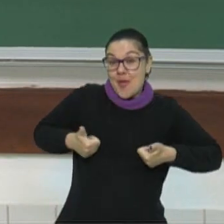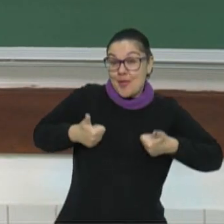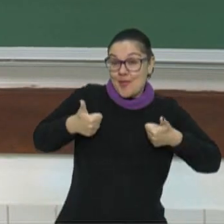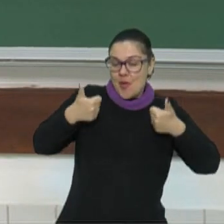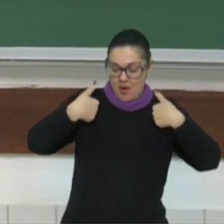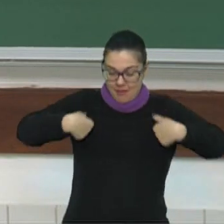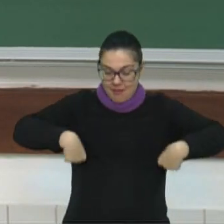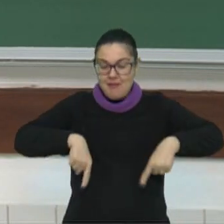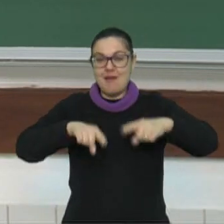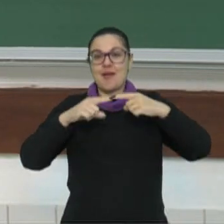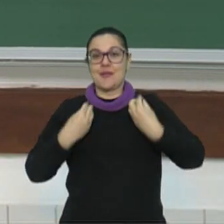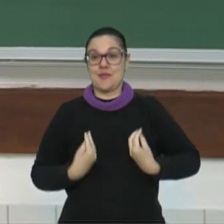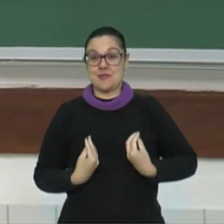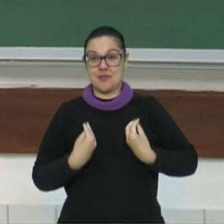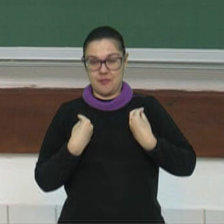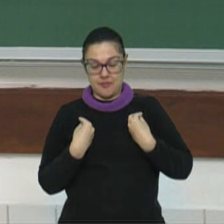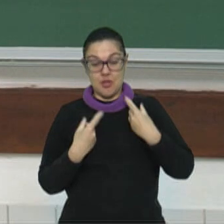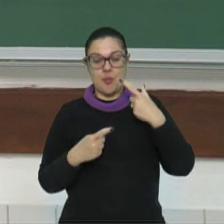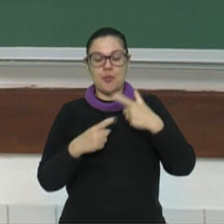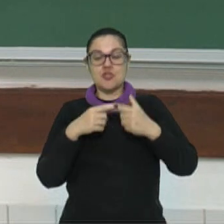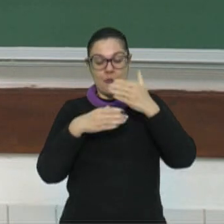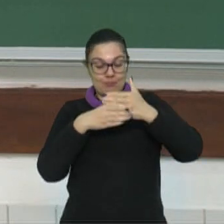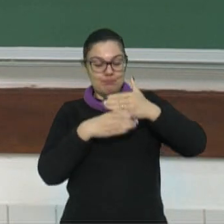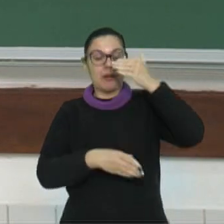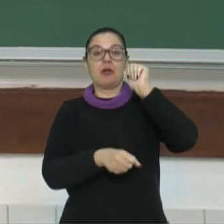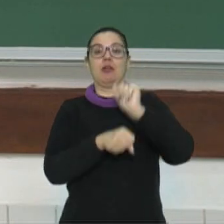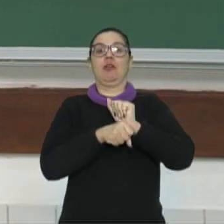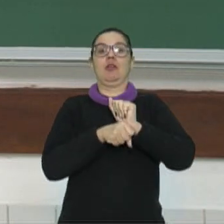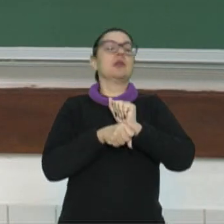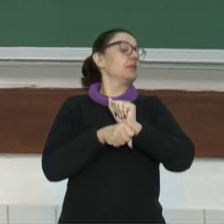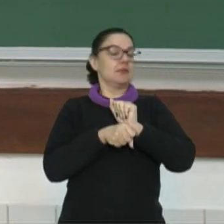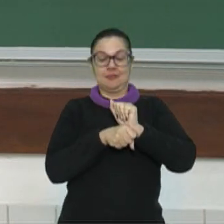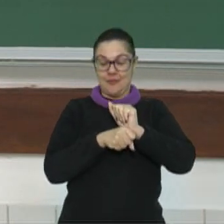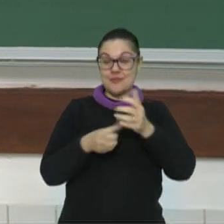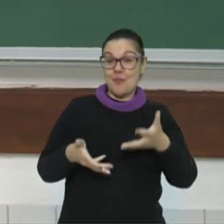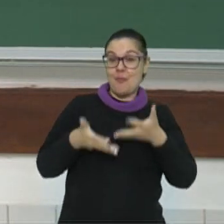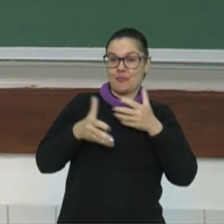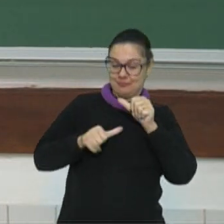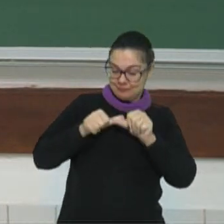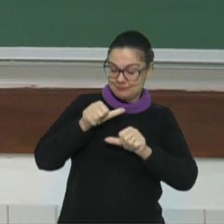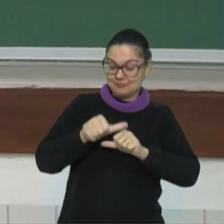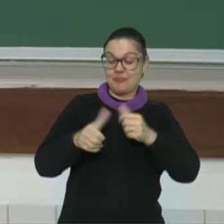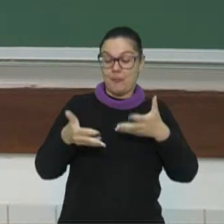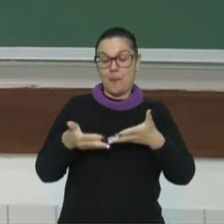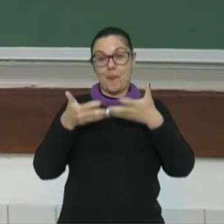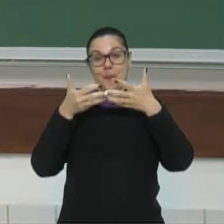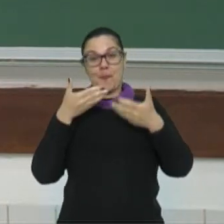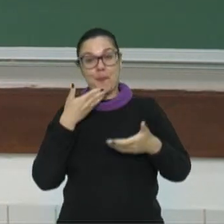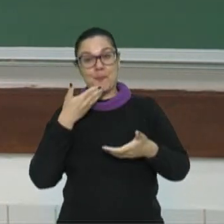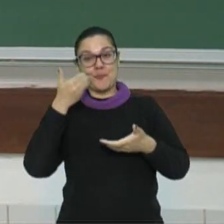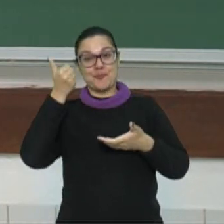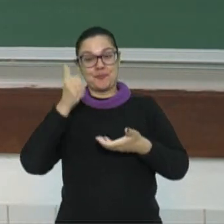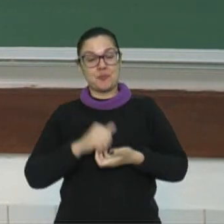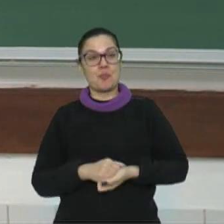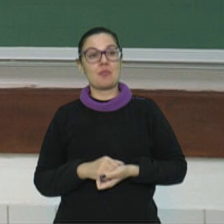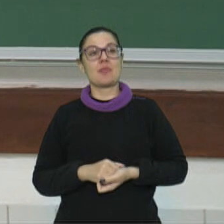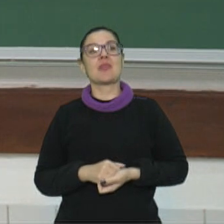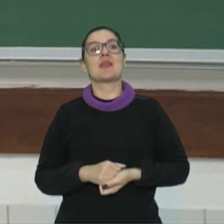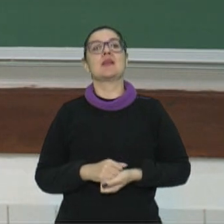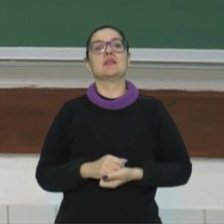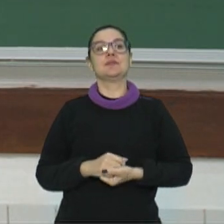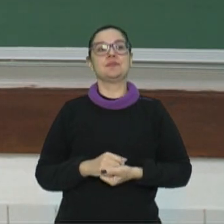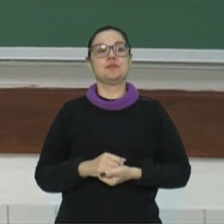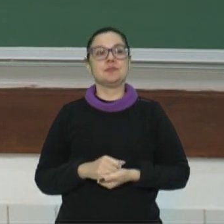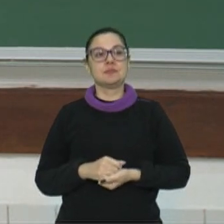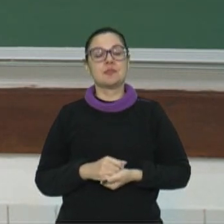pode melhorar, né? A gente não é uma parede estática, então isso é bacana. Então vamos nos melhorar e aí exercitando